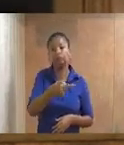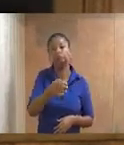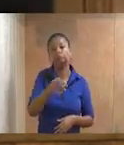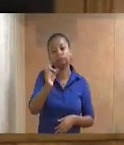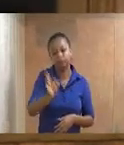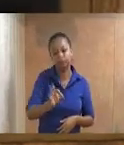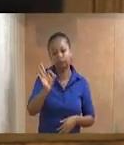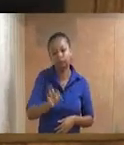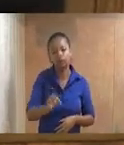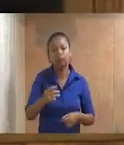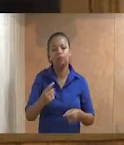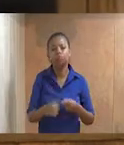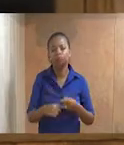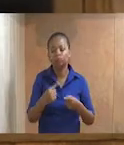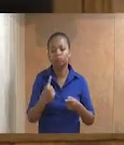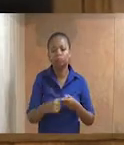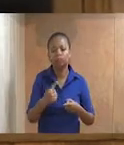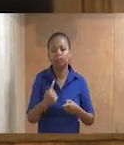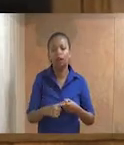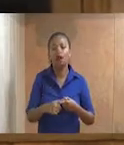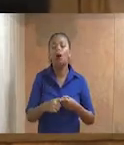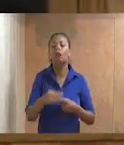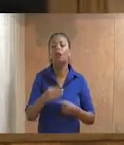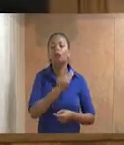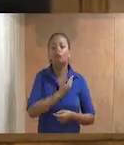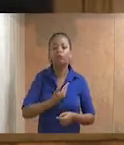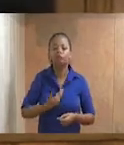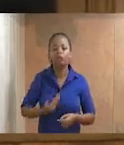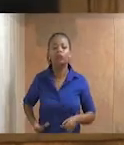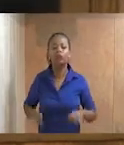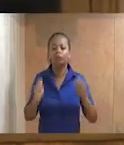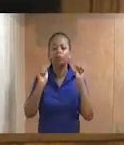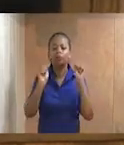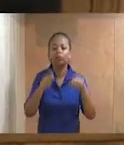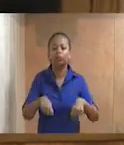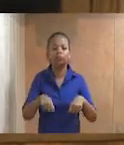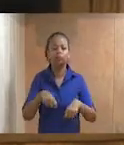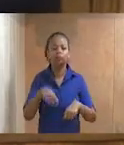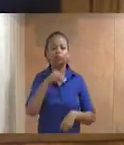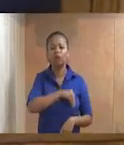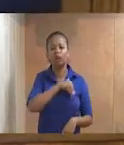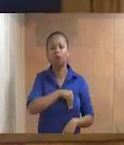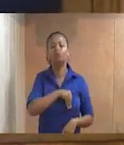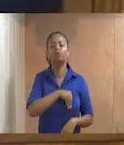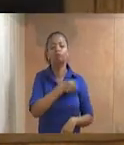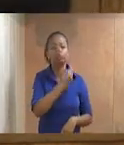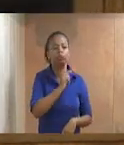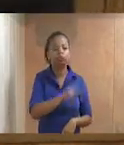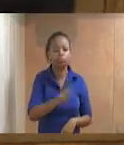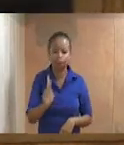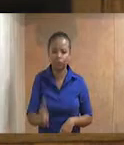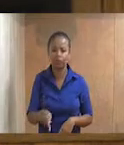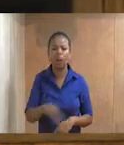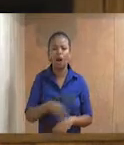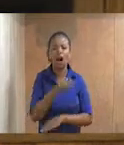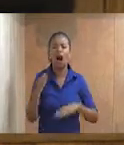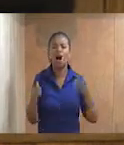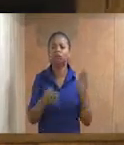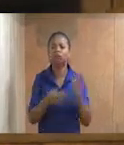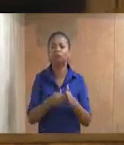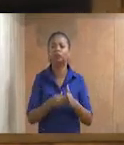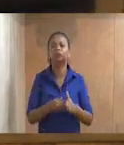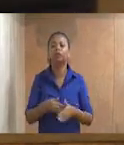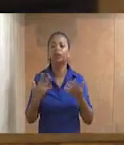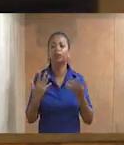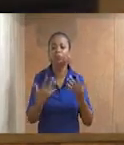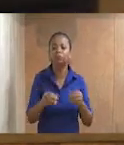com o governo para que possamos, não só os professores, a todos os servidores, assim está recebendo o